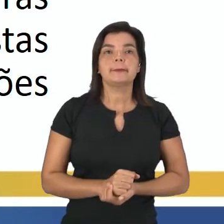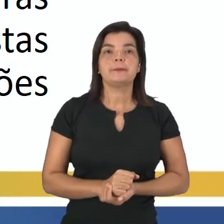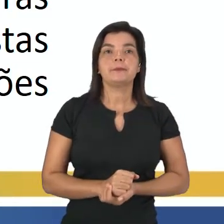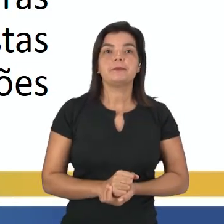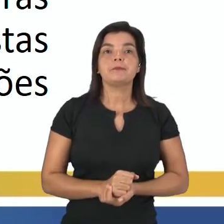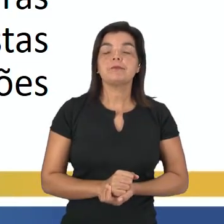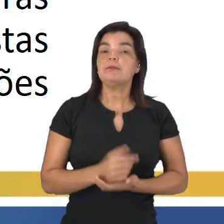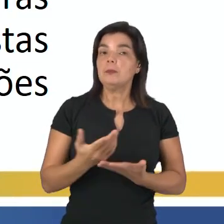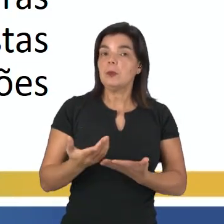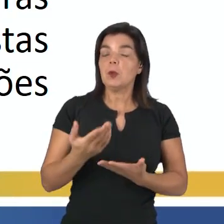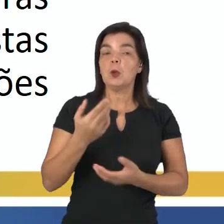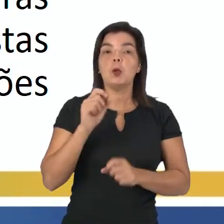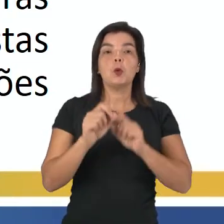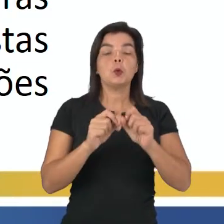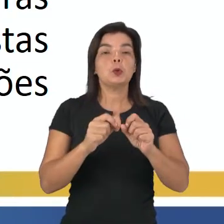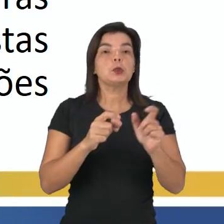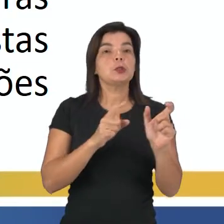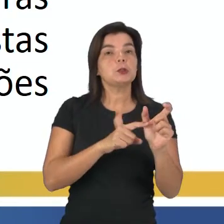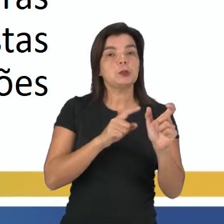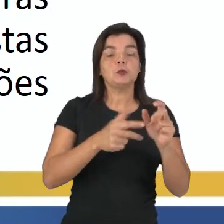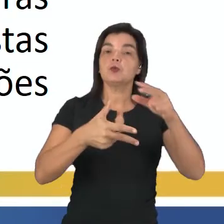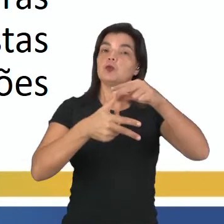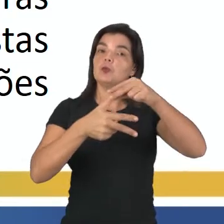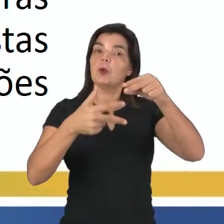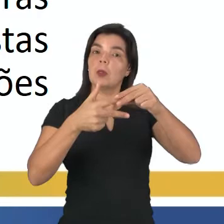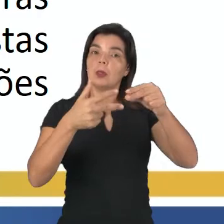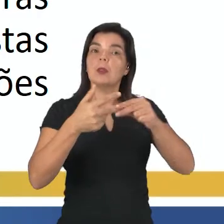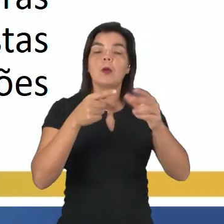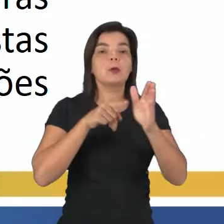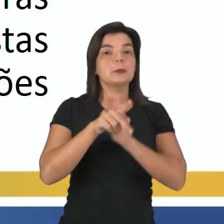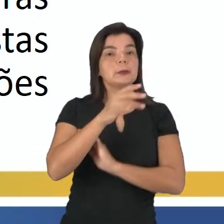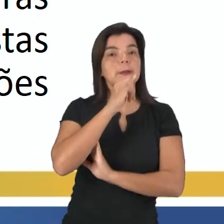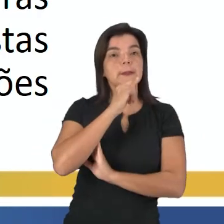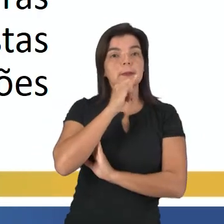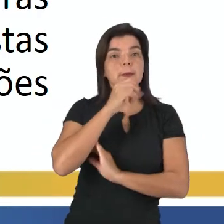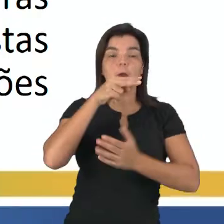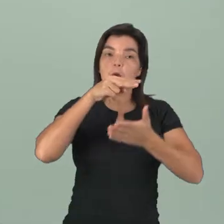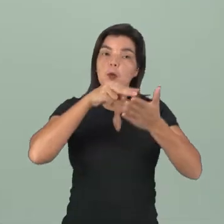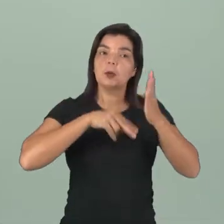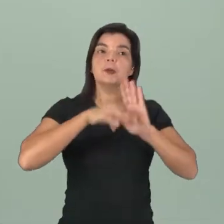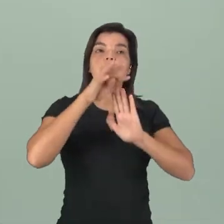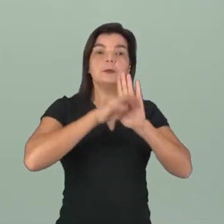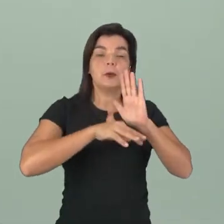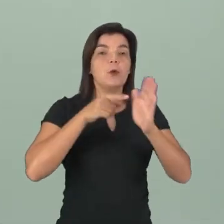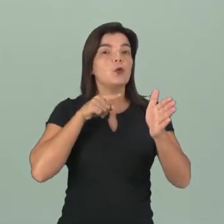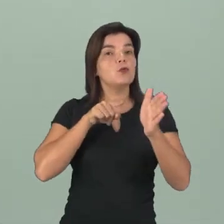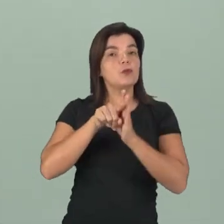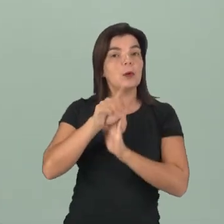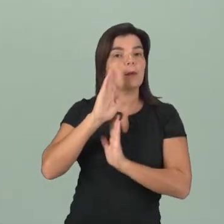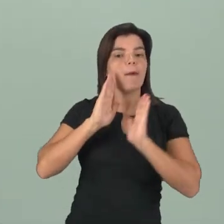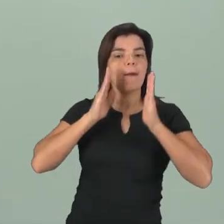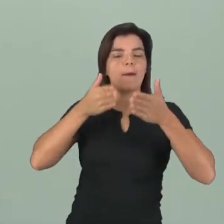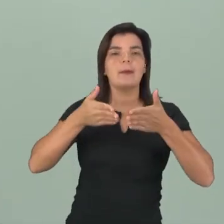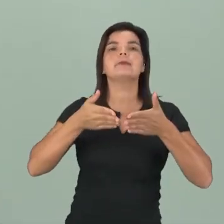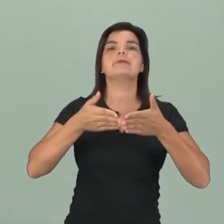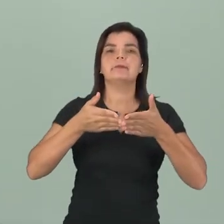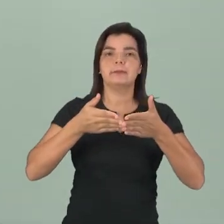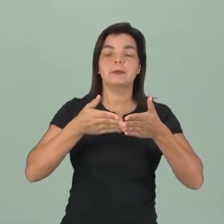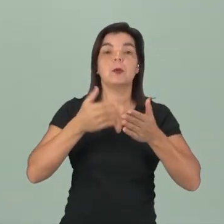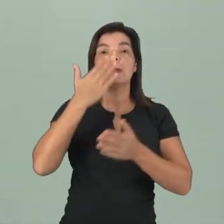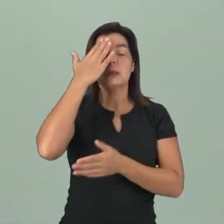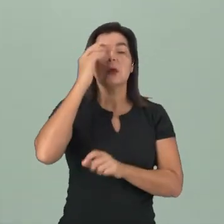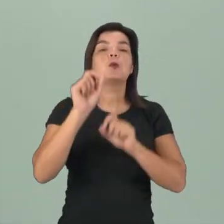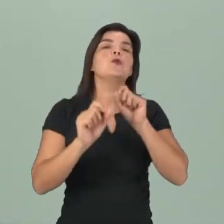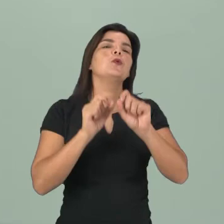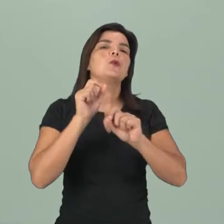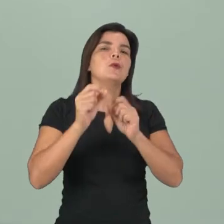seguinte, galera. Eu pego uma questão de Enem, exemplo, não vou no texto de primeiro, vou na pergunta, no enunciado, para